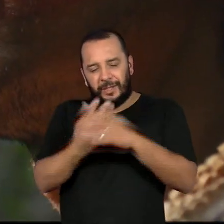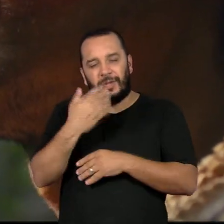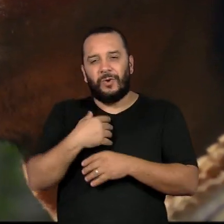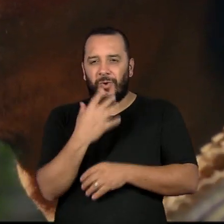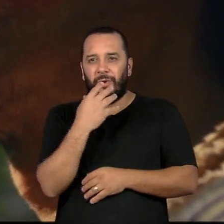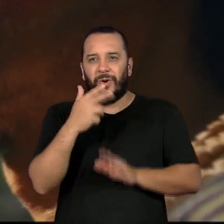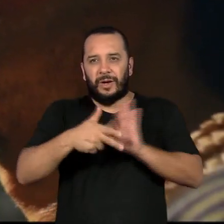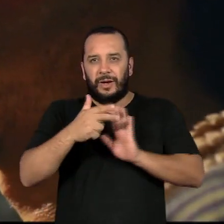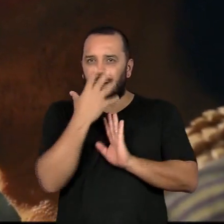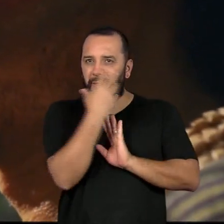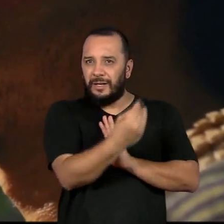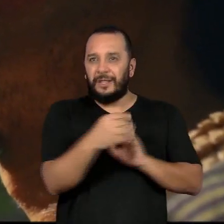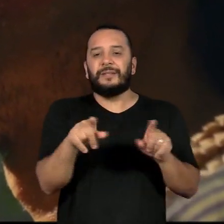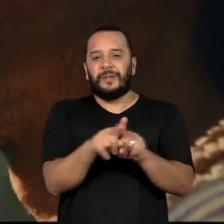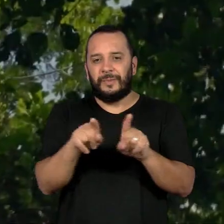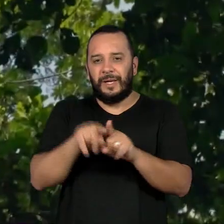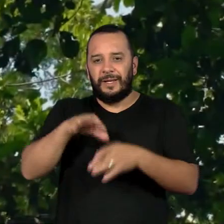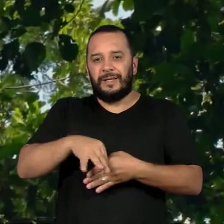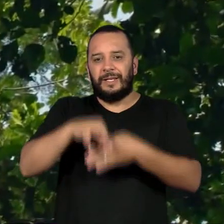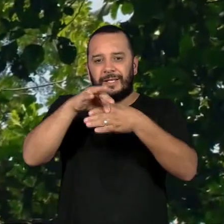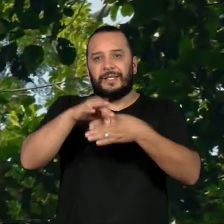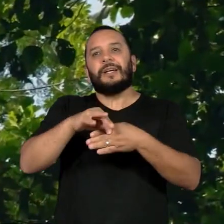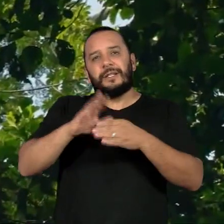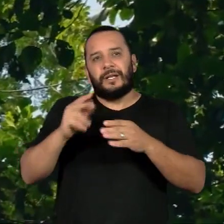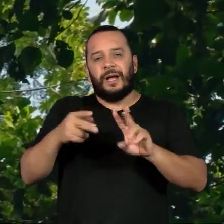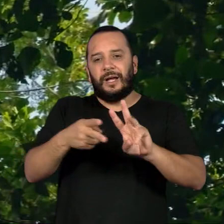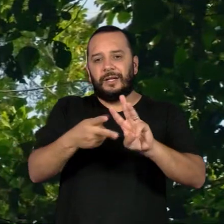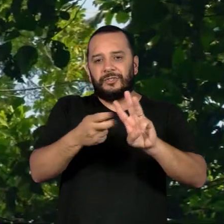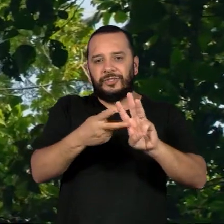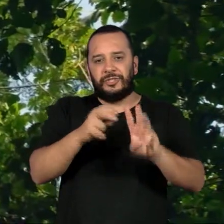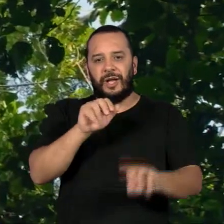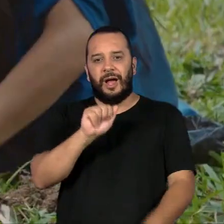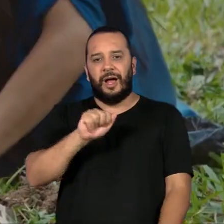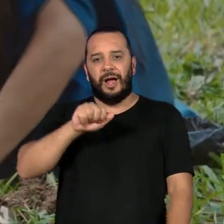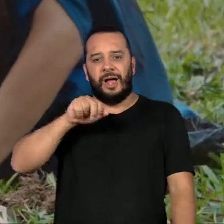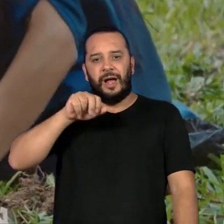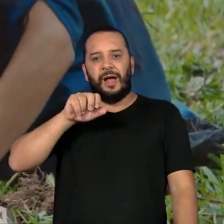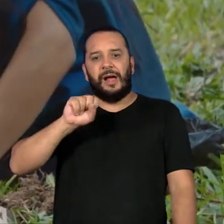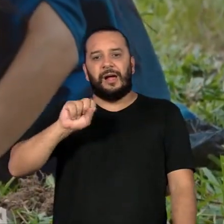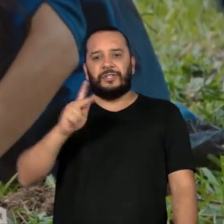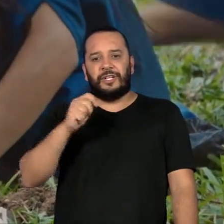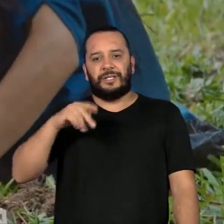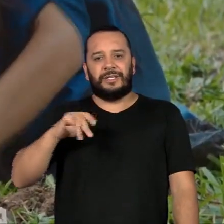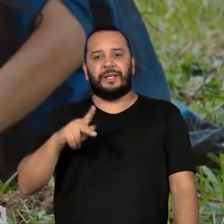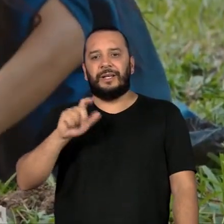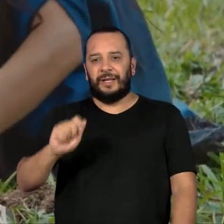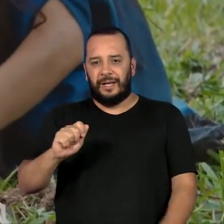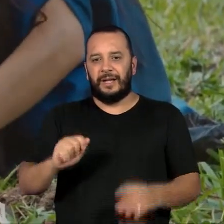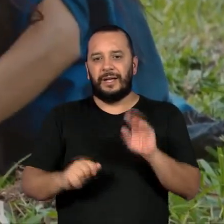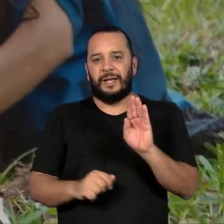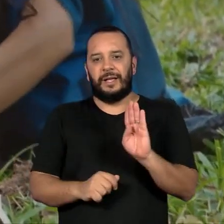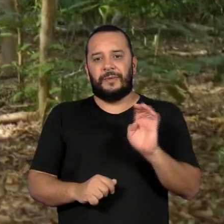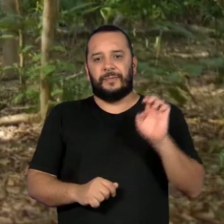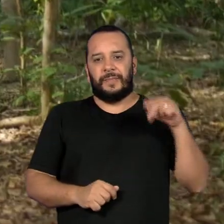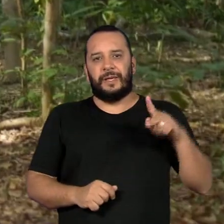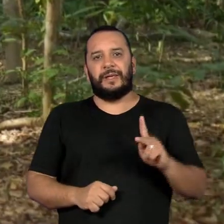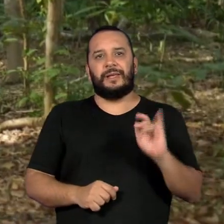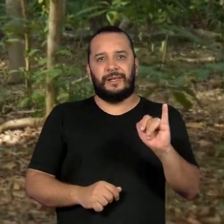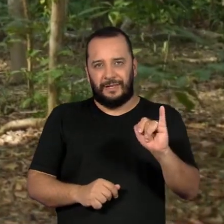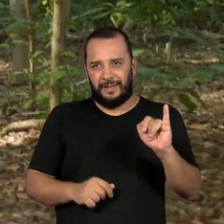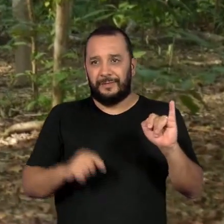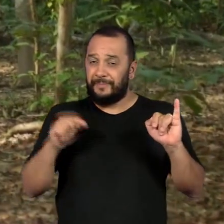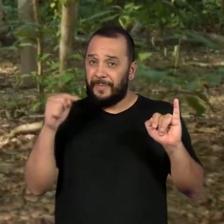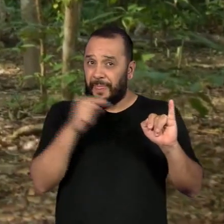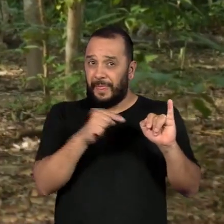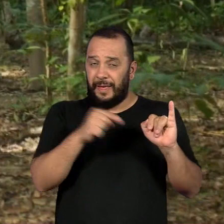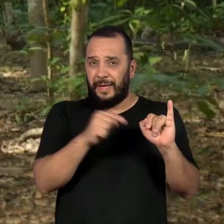Axaninka, Benki Pianco. Tem gente que é mais fácil acreditar numa máquina, tudo que acreditar na natureza. Ele